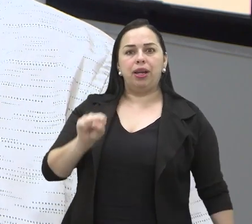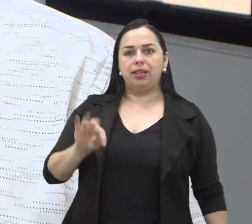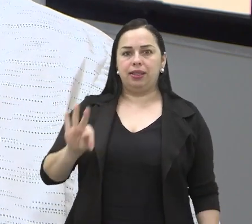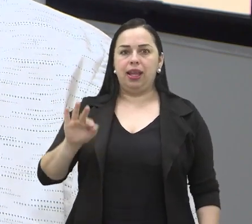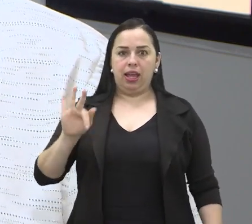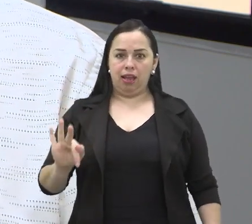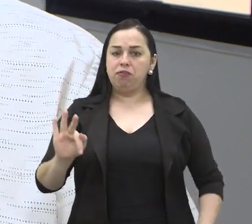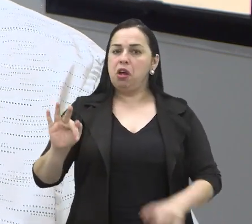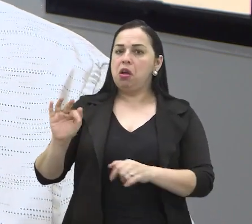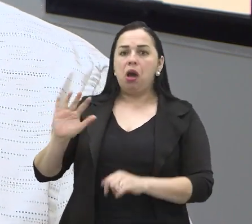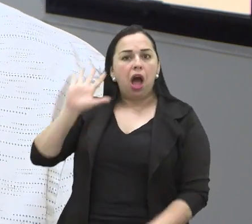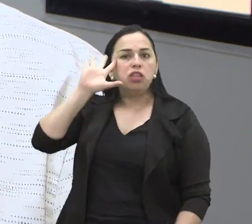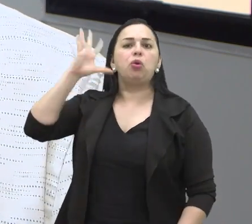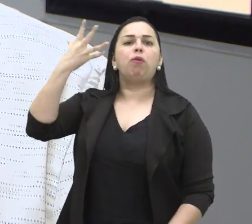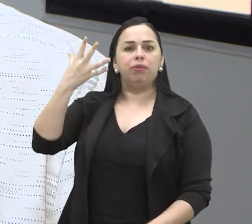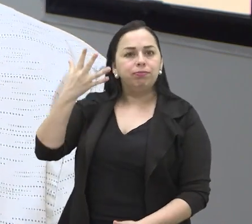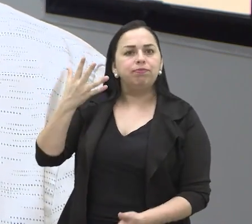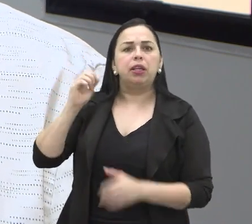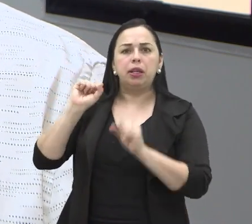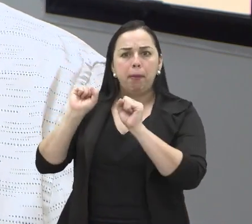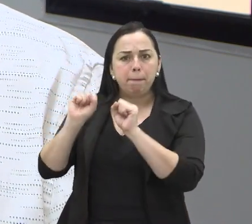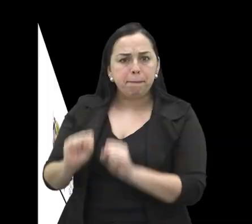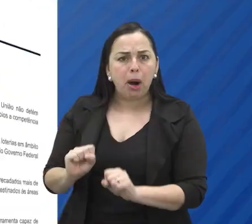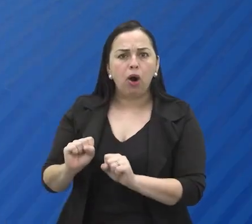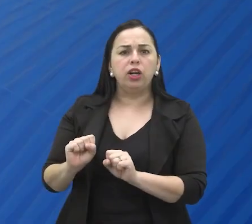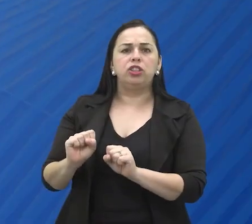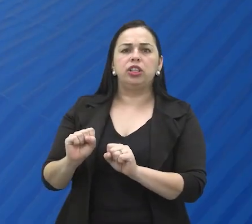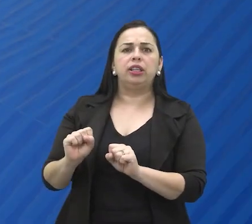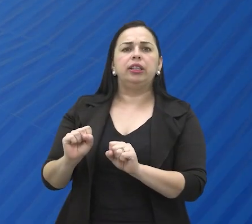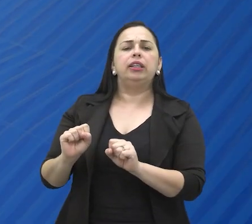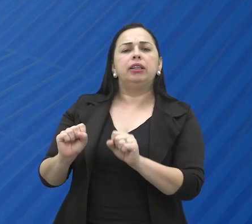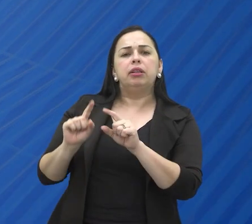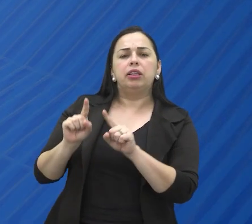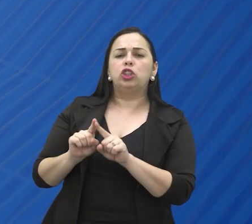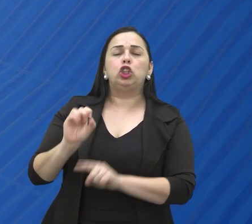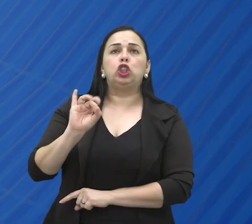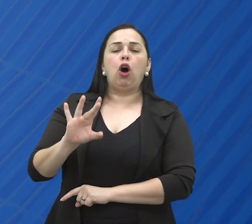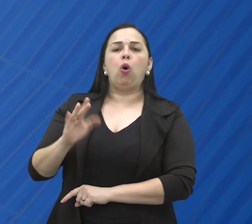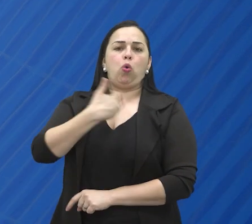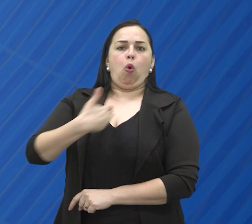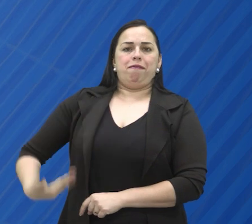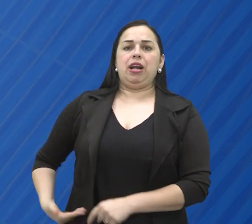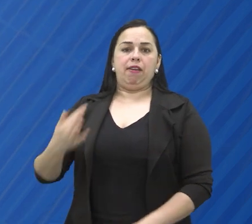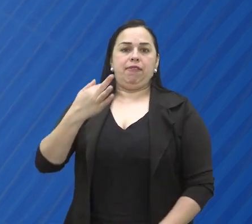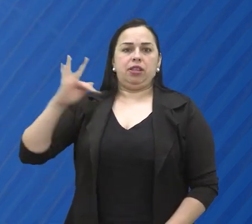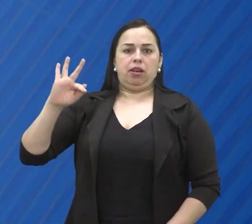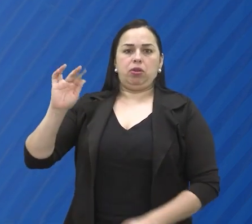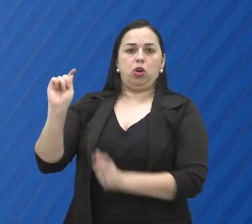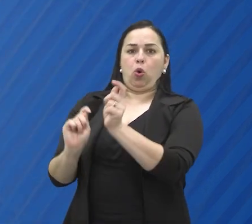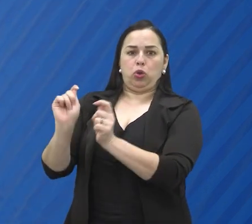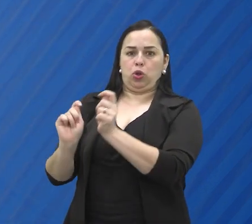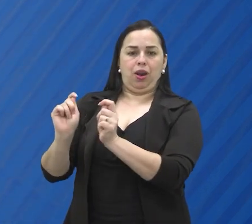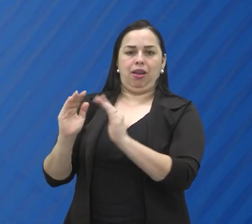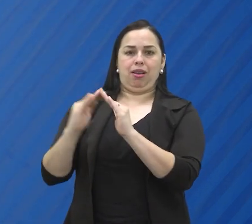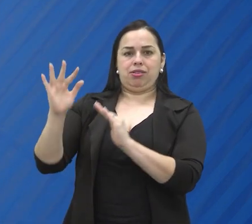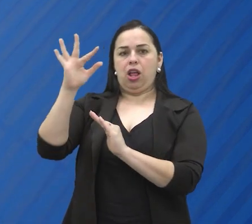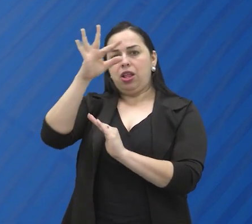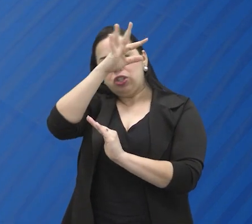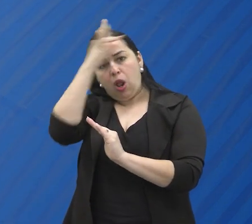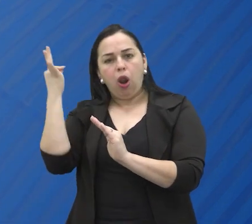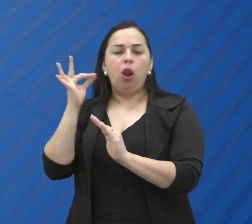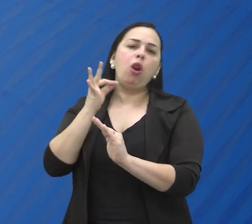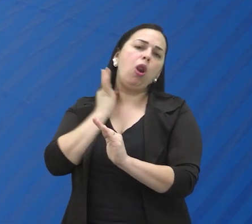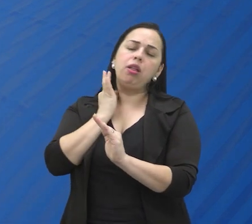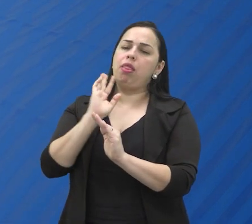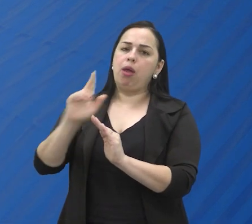a prefeitura vai determinar como que será feita essa divisão. De acordo com a justificativa do projeto, a proposta surgiu a